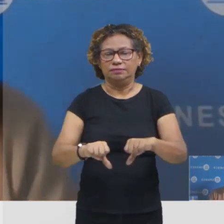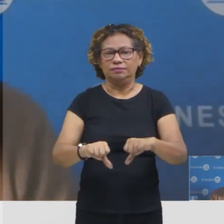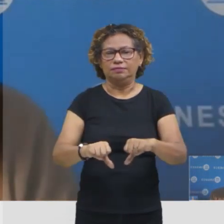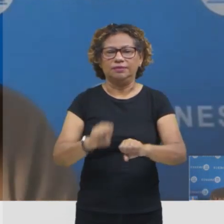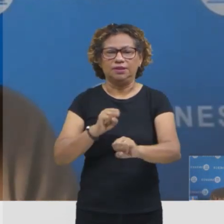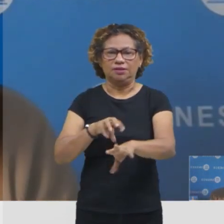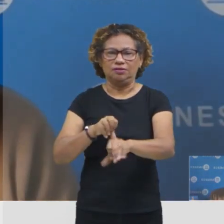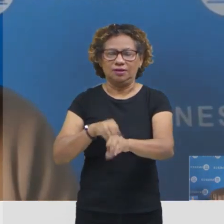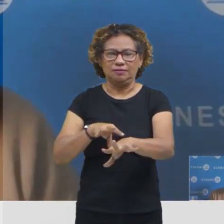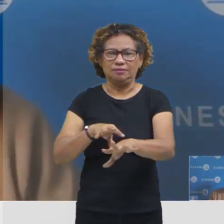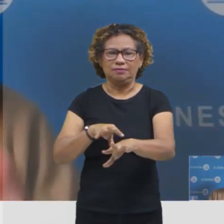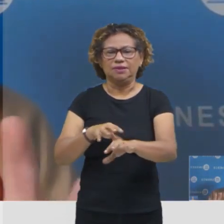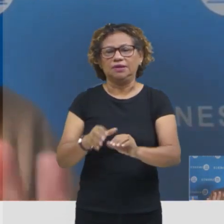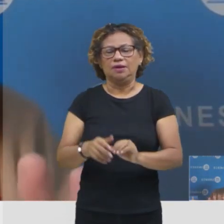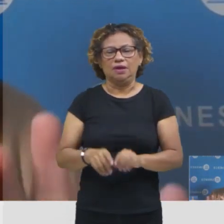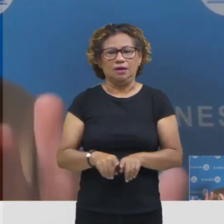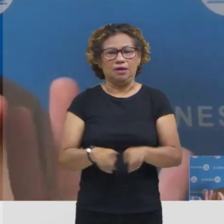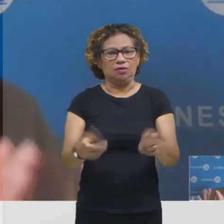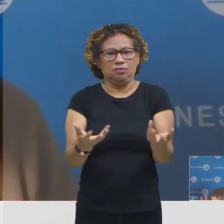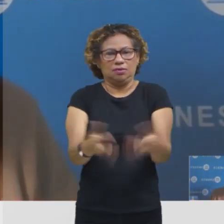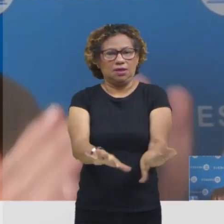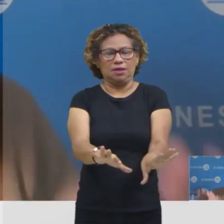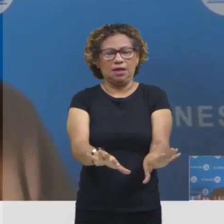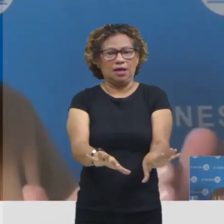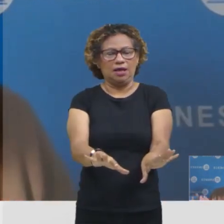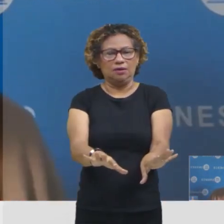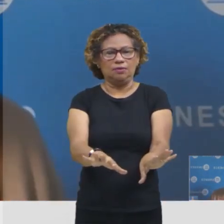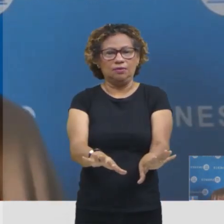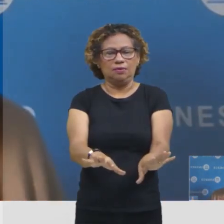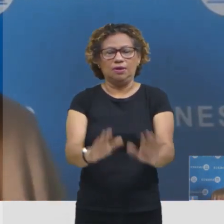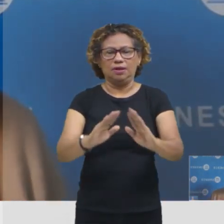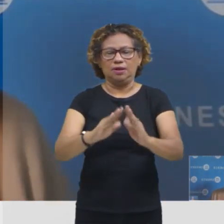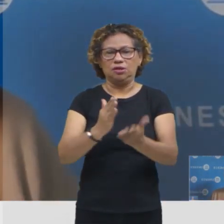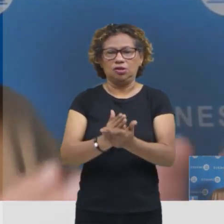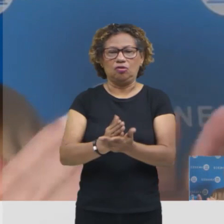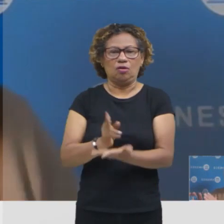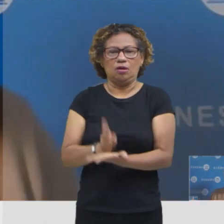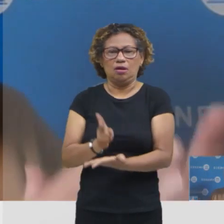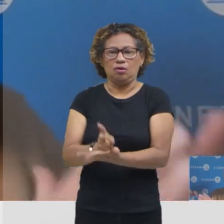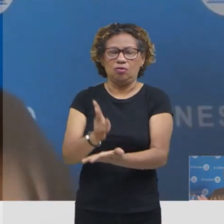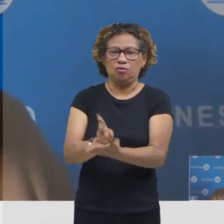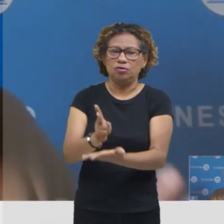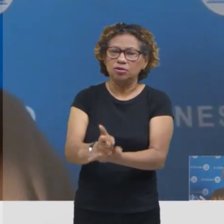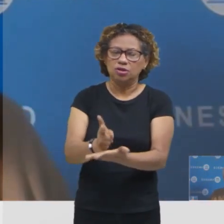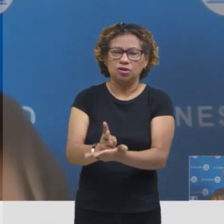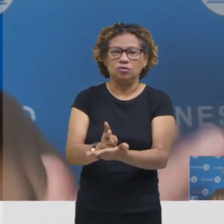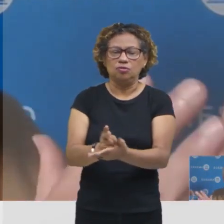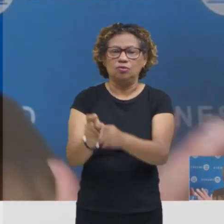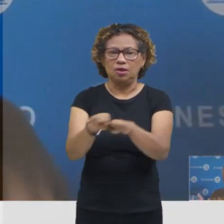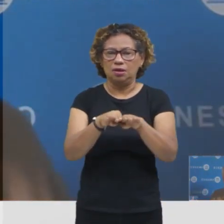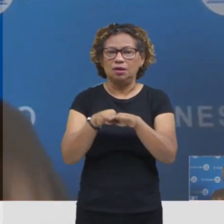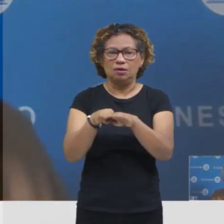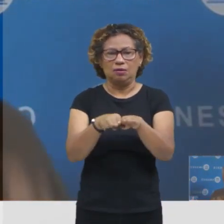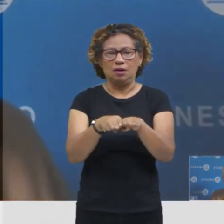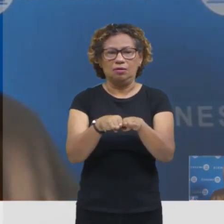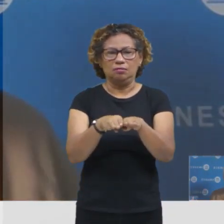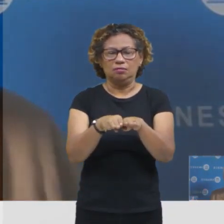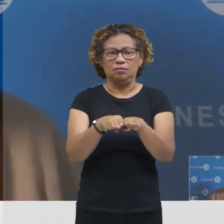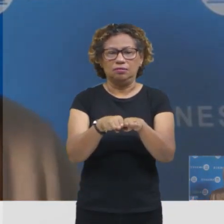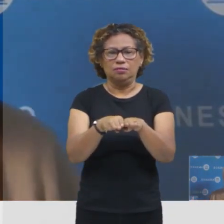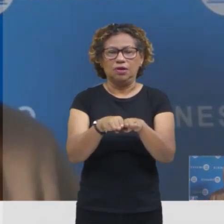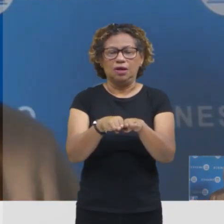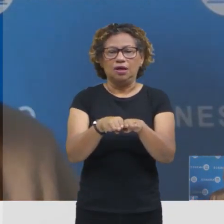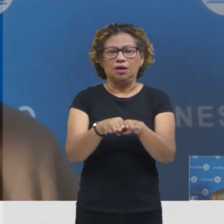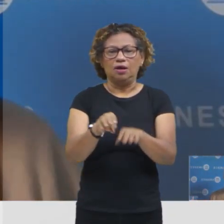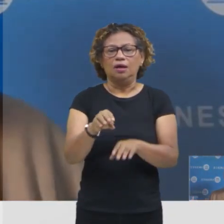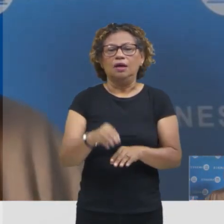Mas também não quero que as escolas continuem tal como estavam, continuem com um modelo escolar que estava obsoleto e